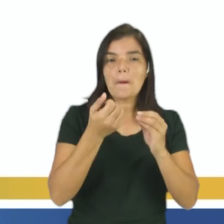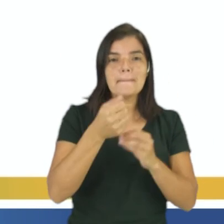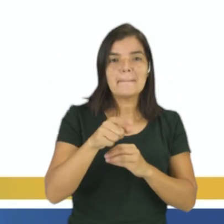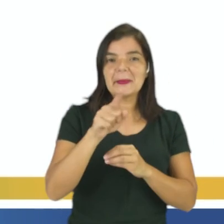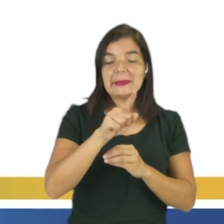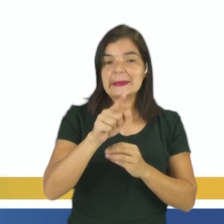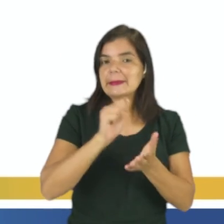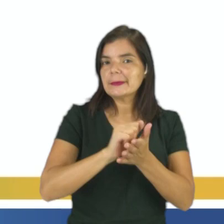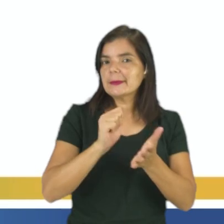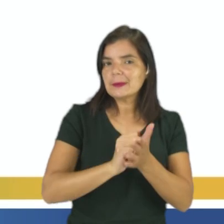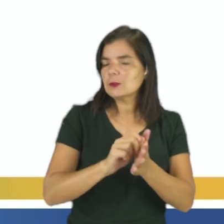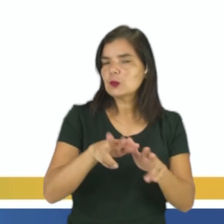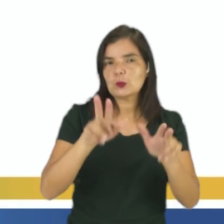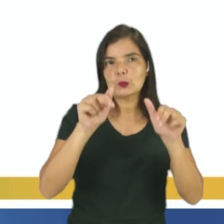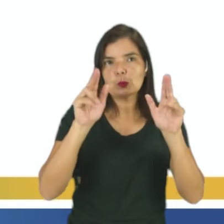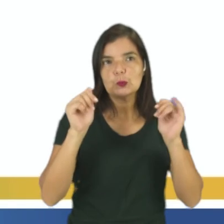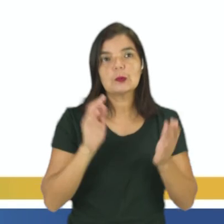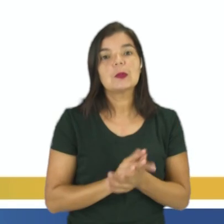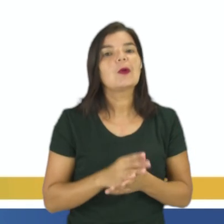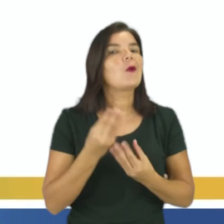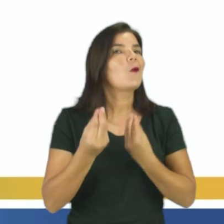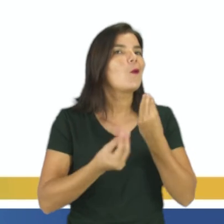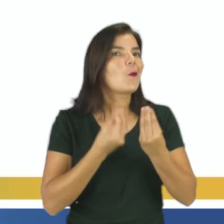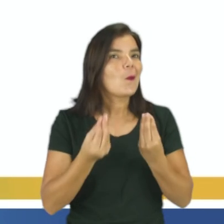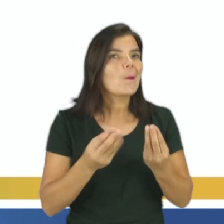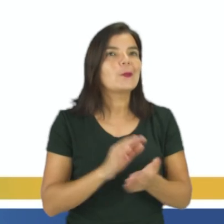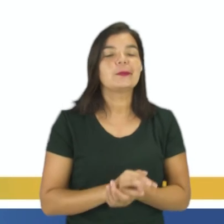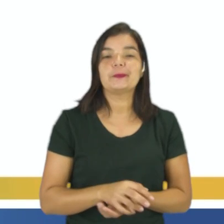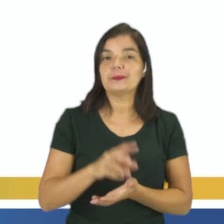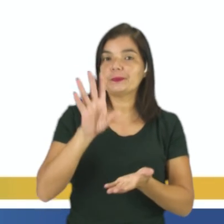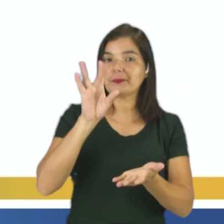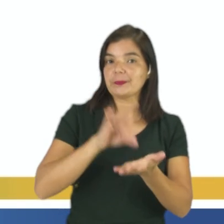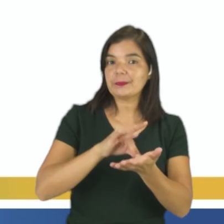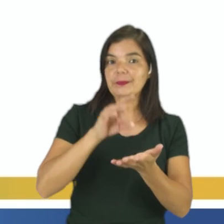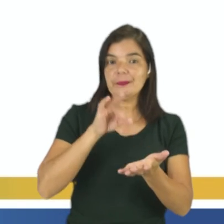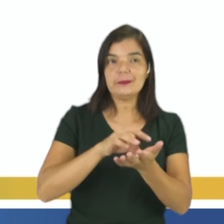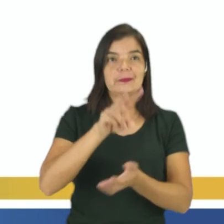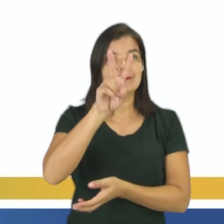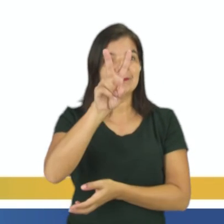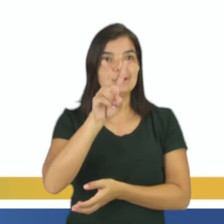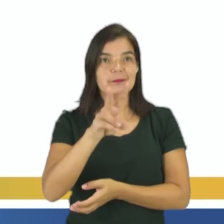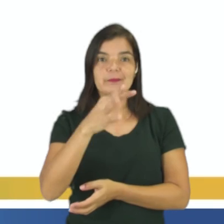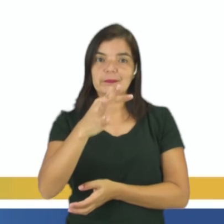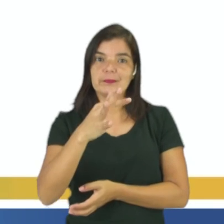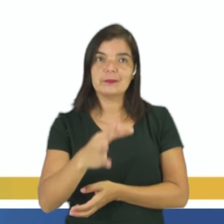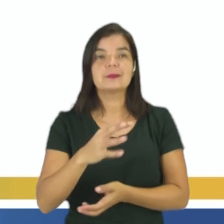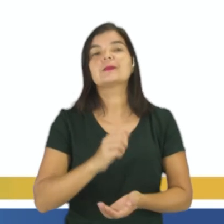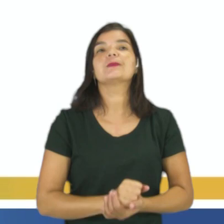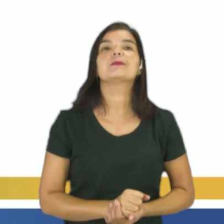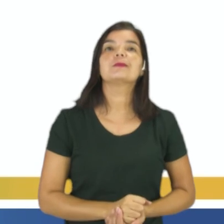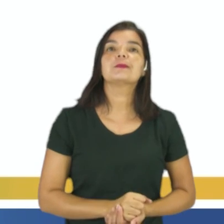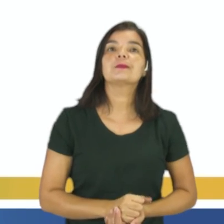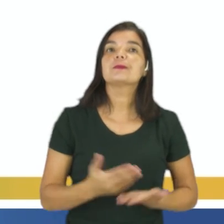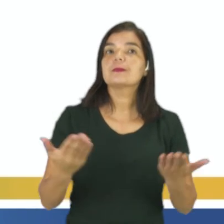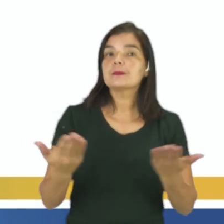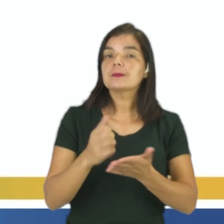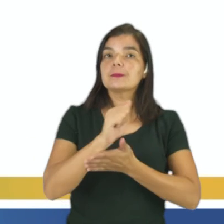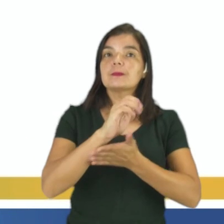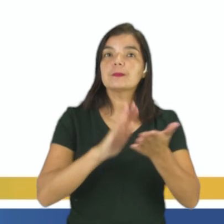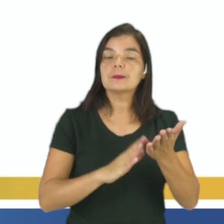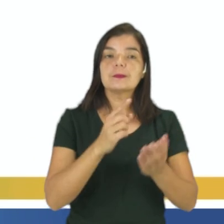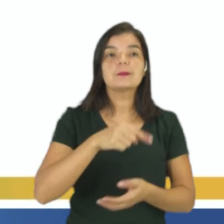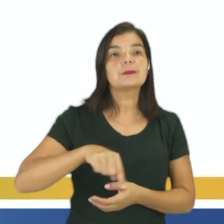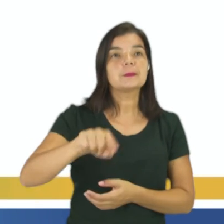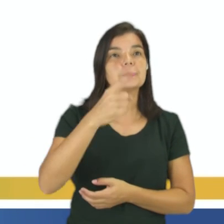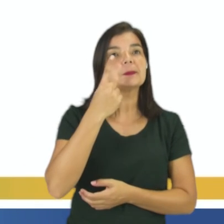recomendar a obra resenhada, jamais. Então, como é que ficaria aqui? VVFF. Então, essa atividade que